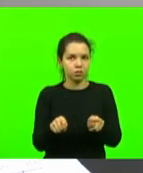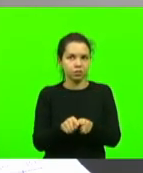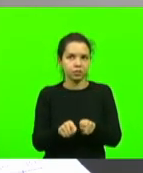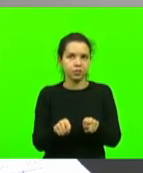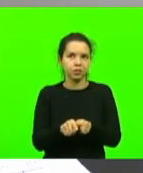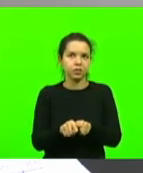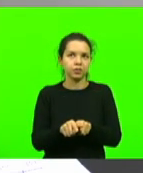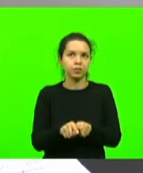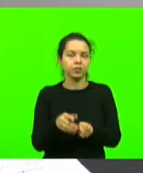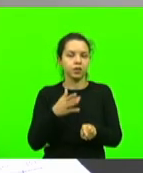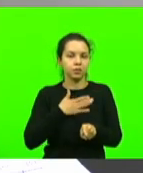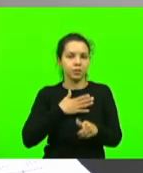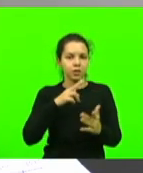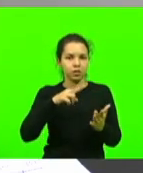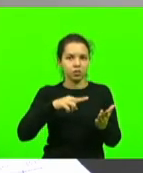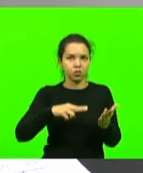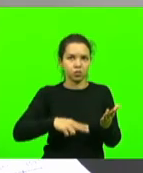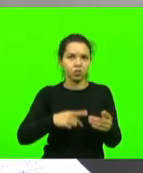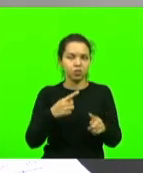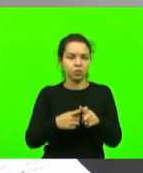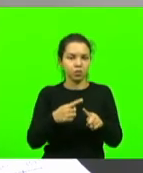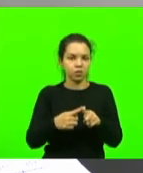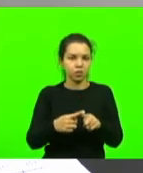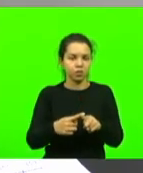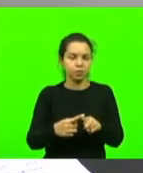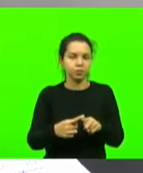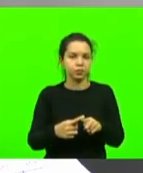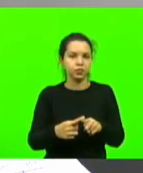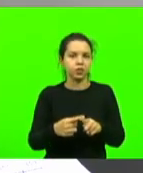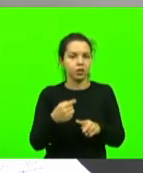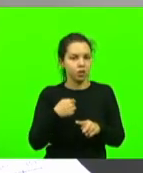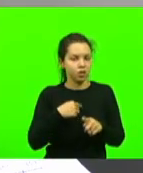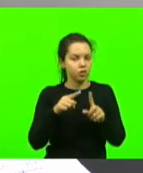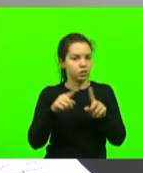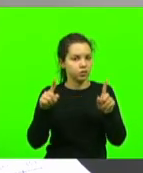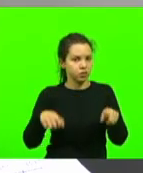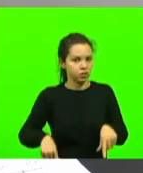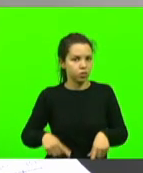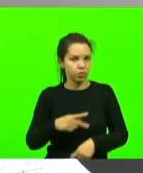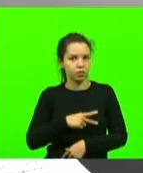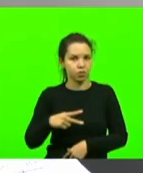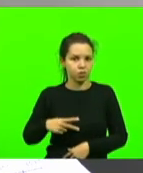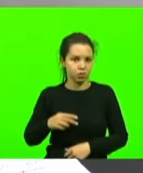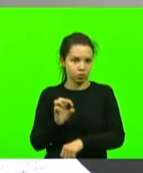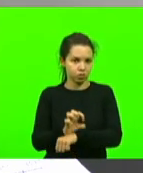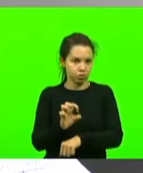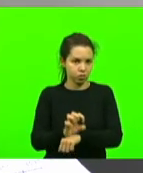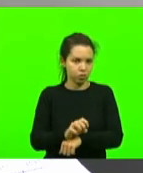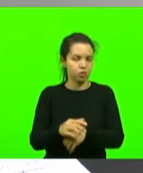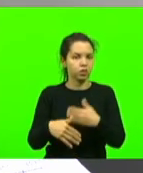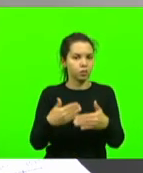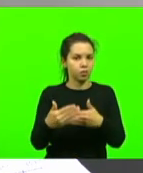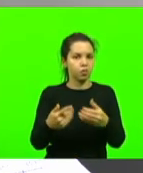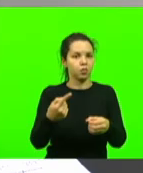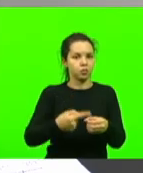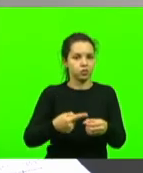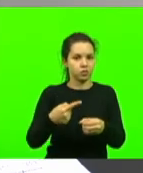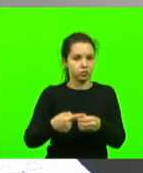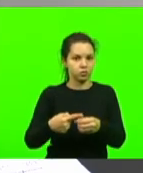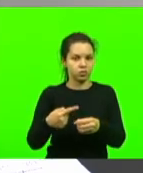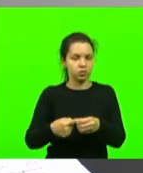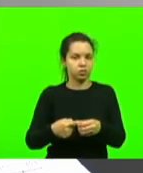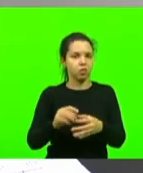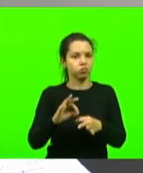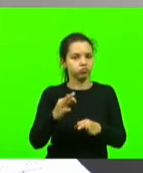minha leitura porque eu fui servidora pública está e depois Municipal longa